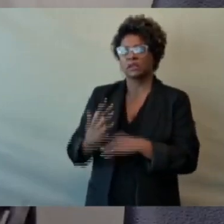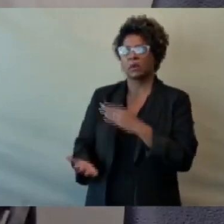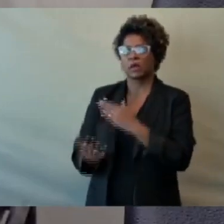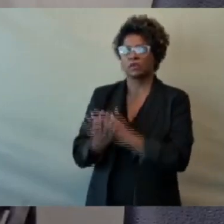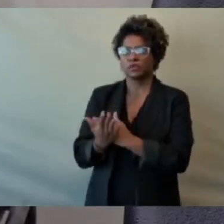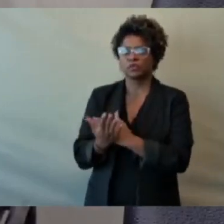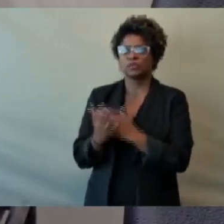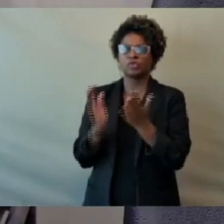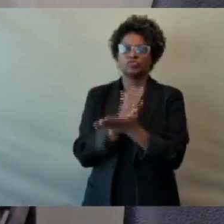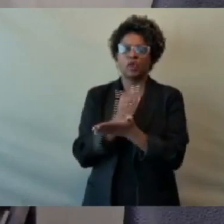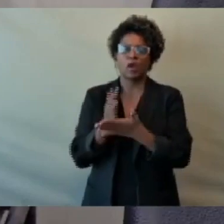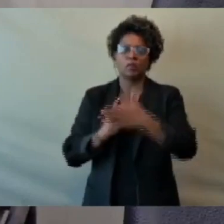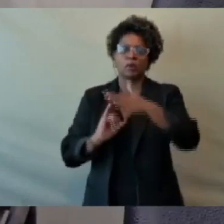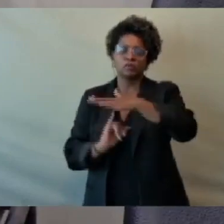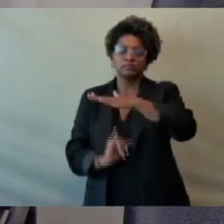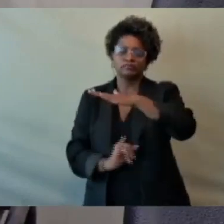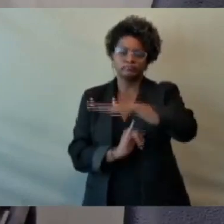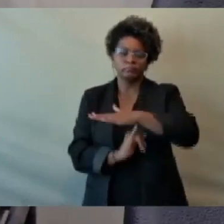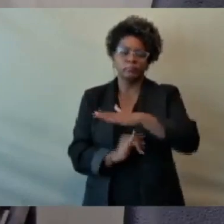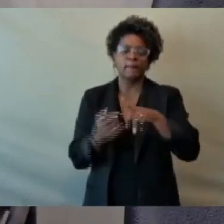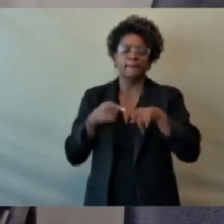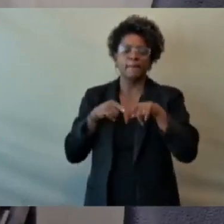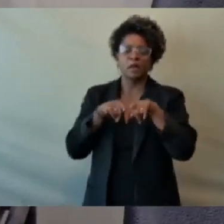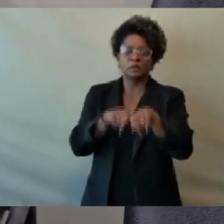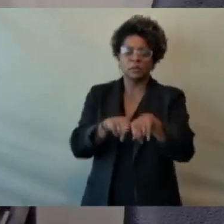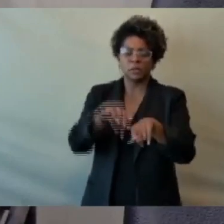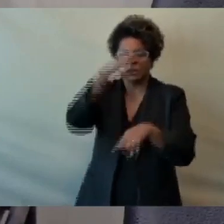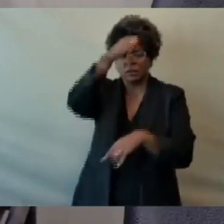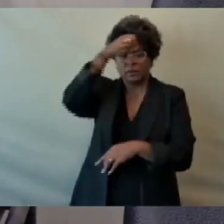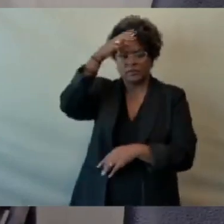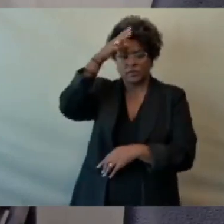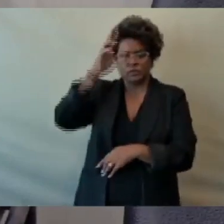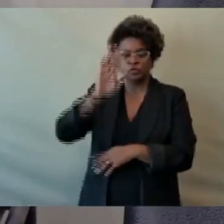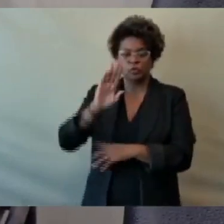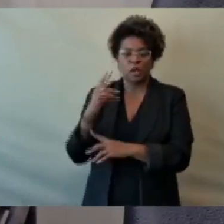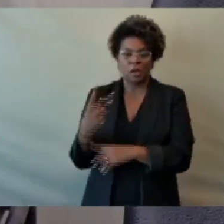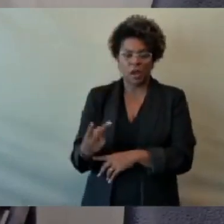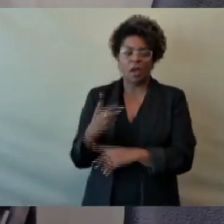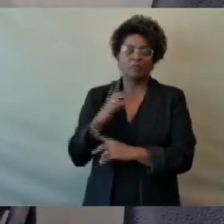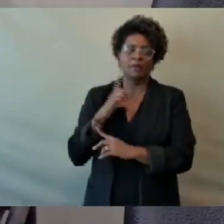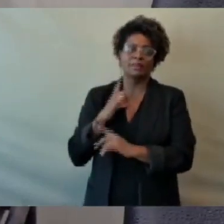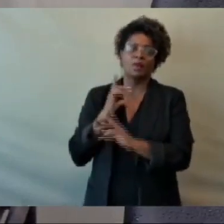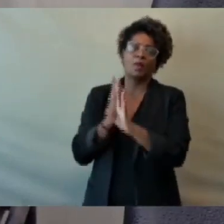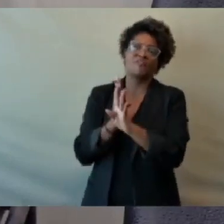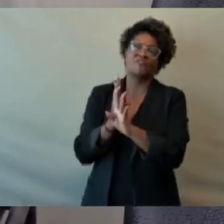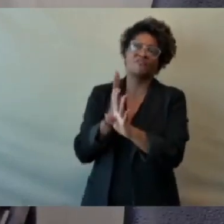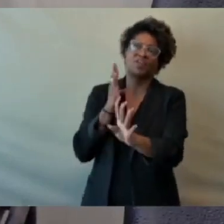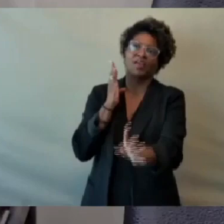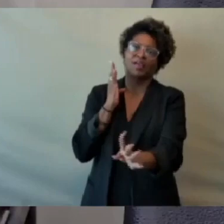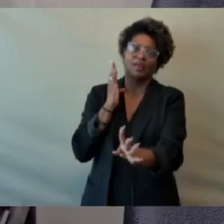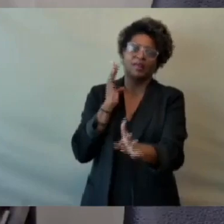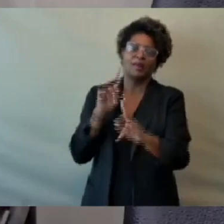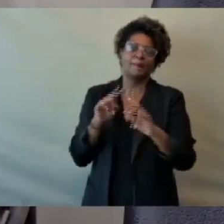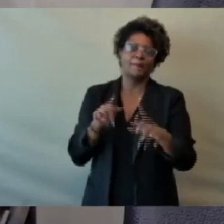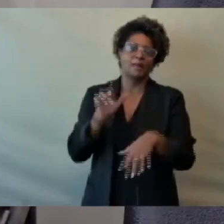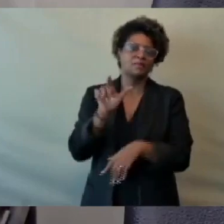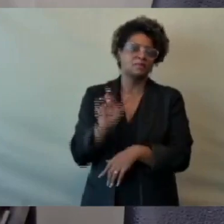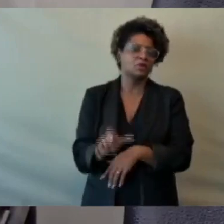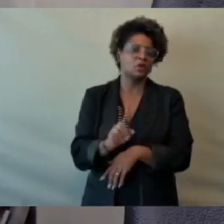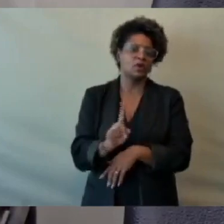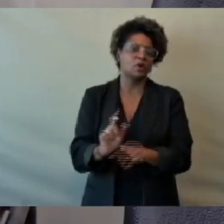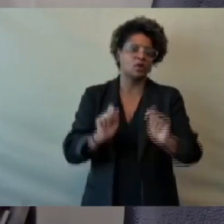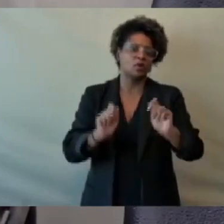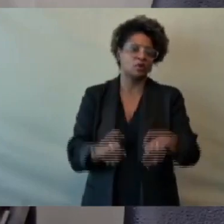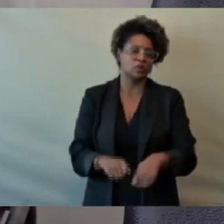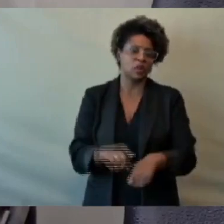Belo Horizonte. A fila é muito grande e, às vezes, a pessoa não consegue. E tem algumas situações também que já encontramos de, às vezes, a gente